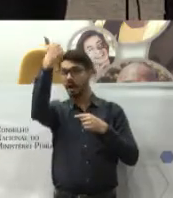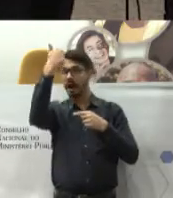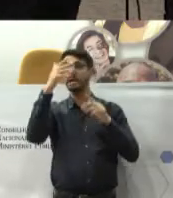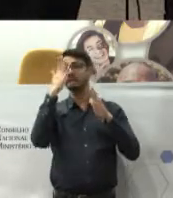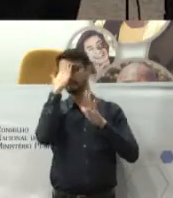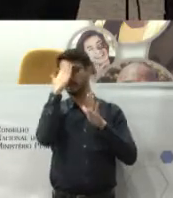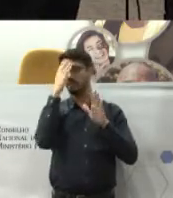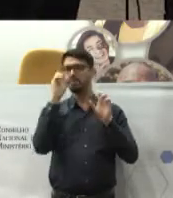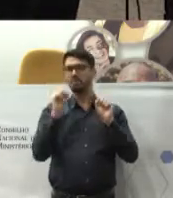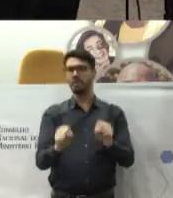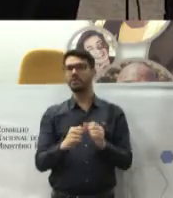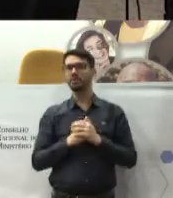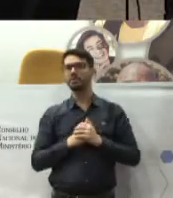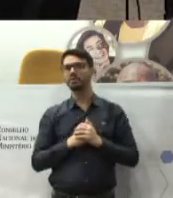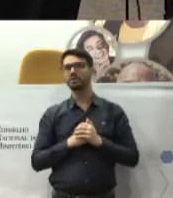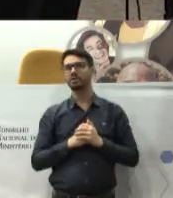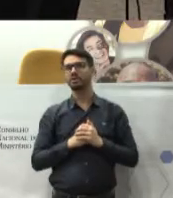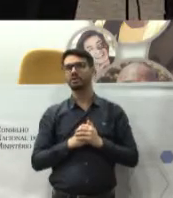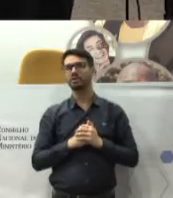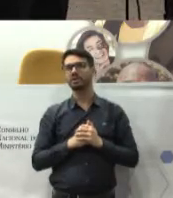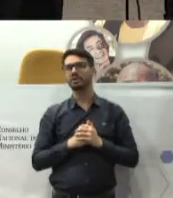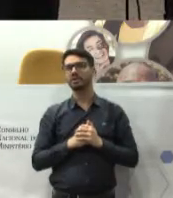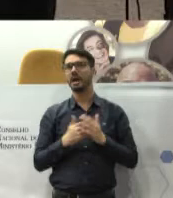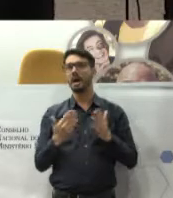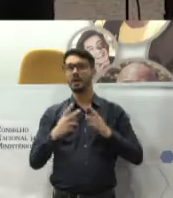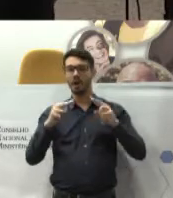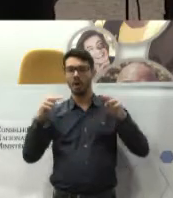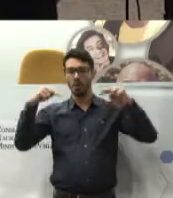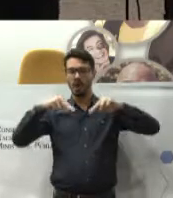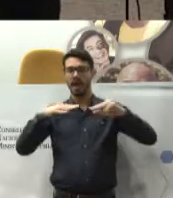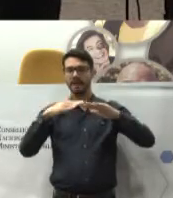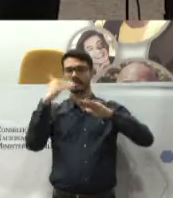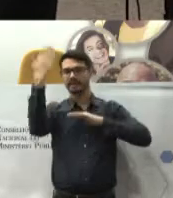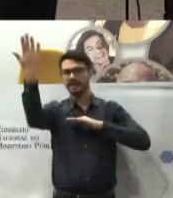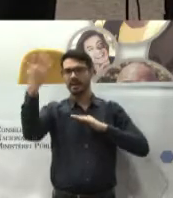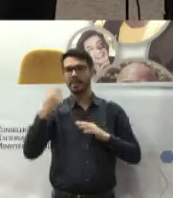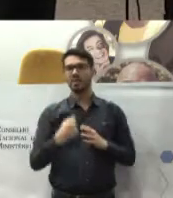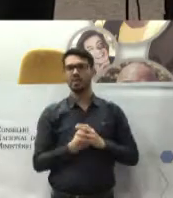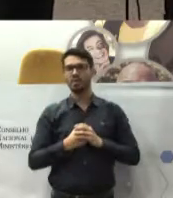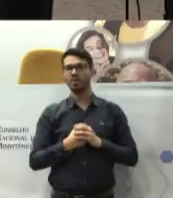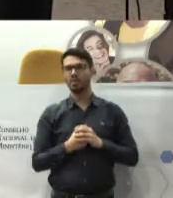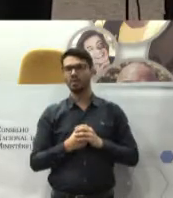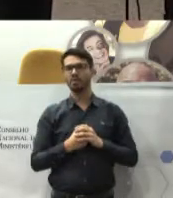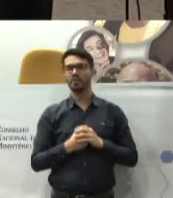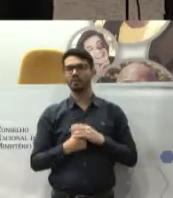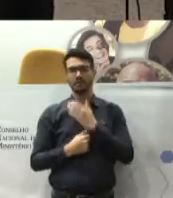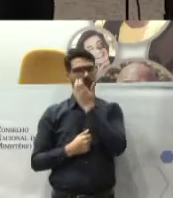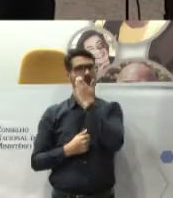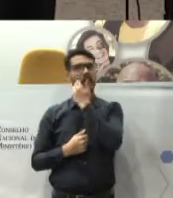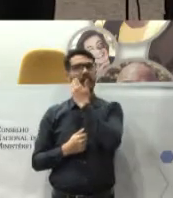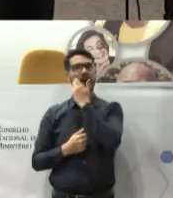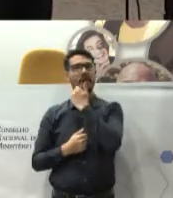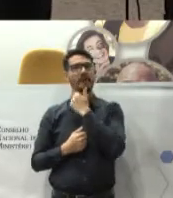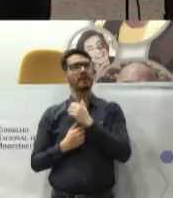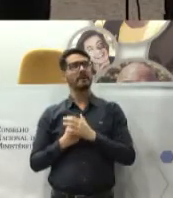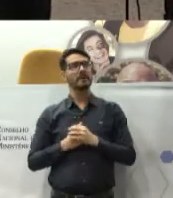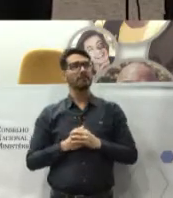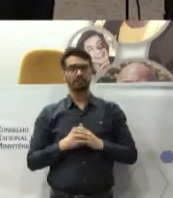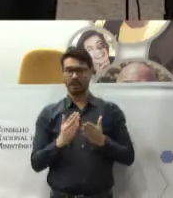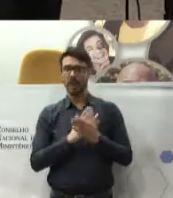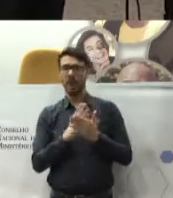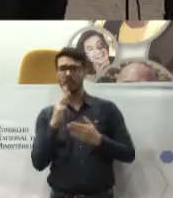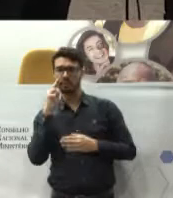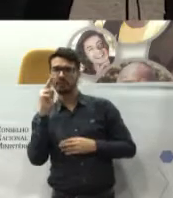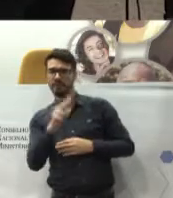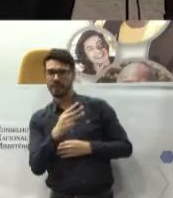podemos melhorar. O olhar externo, já saindo um pouco dessa questão intestina, de nos perceber como membros do